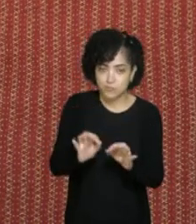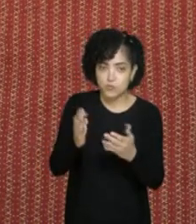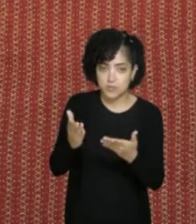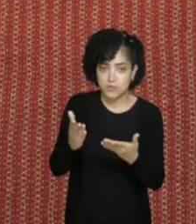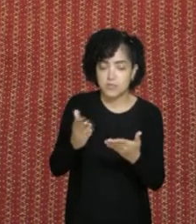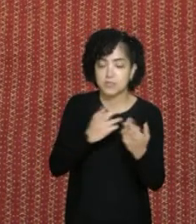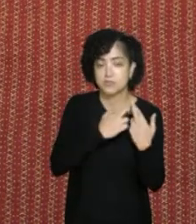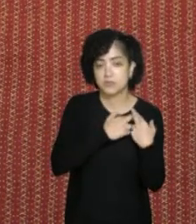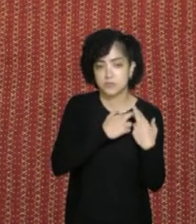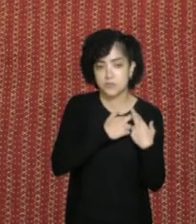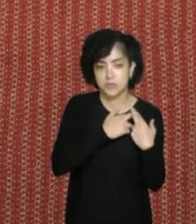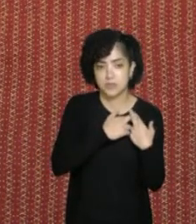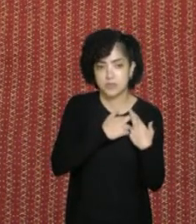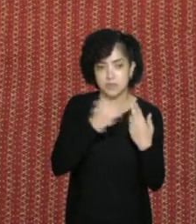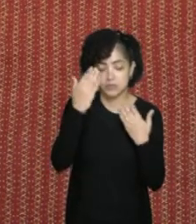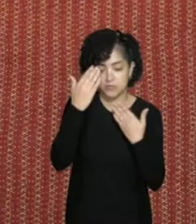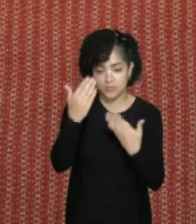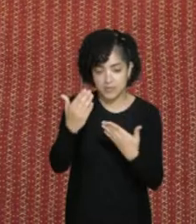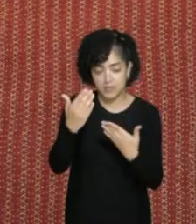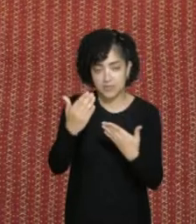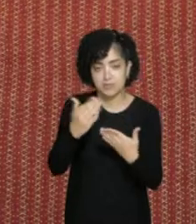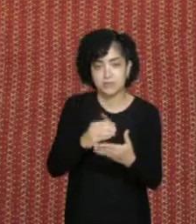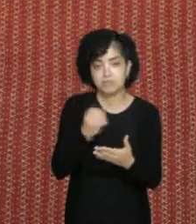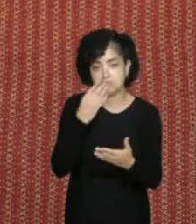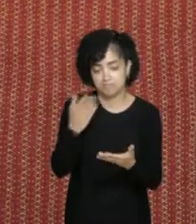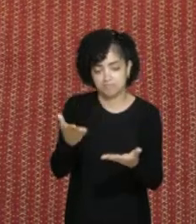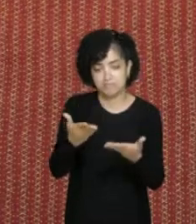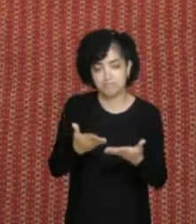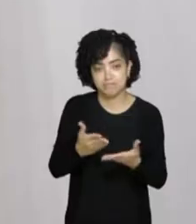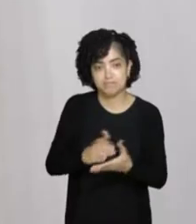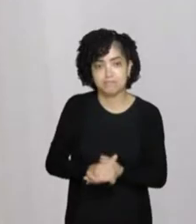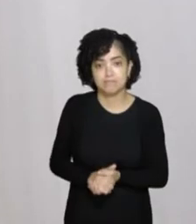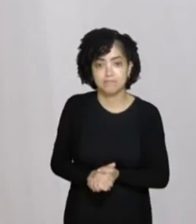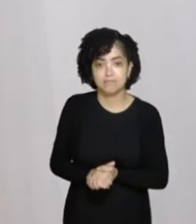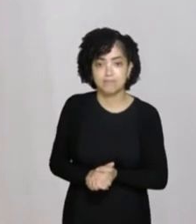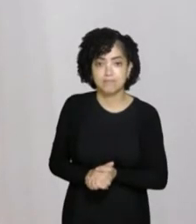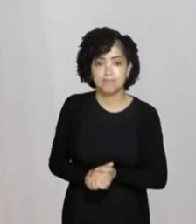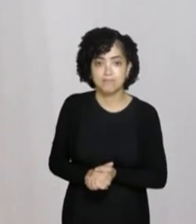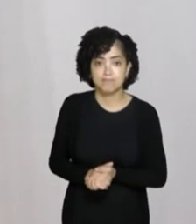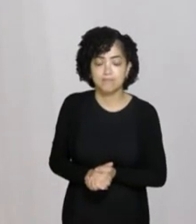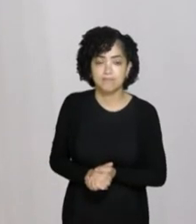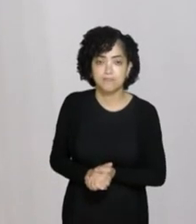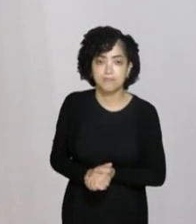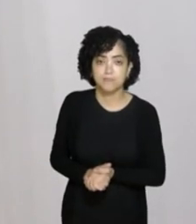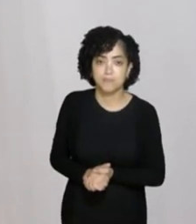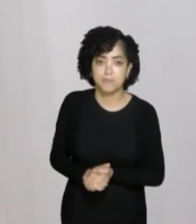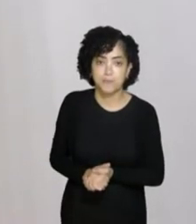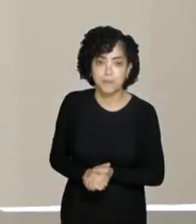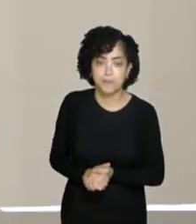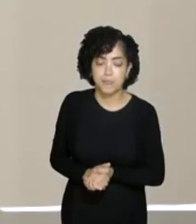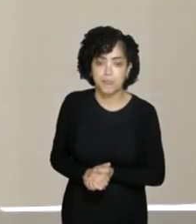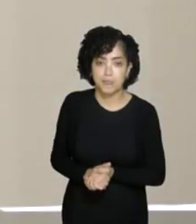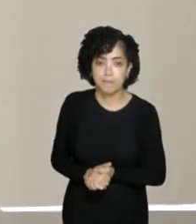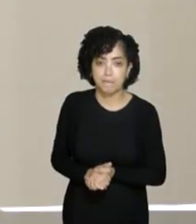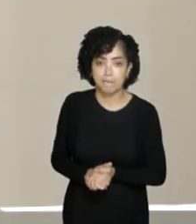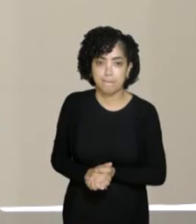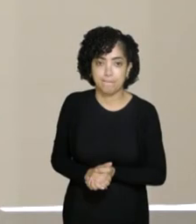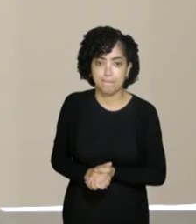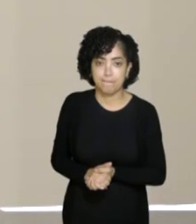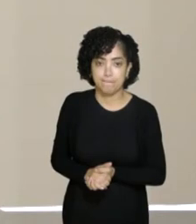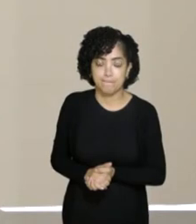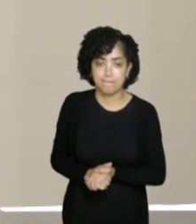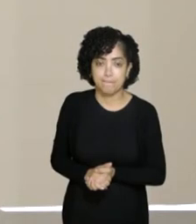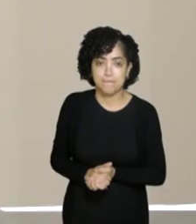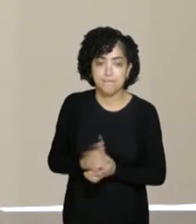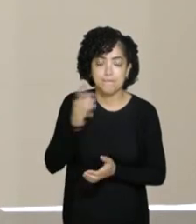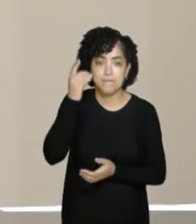obrigação. Obrigado, sucesso. Obrigado. E seja bem-vindo. Obrigado, deputado Vanei. Concedo a palavra à deputada Paulinha. Por